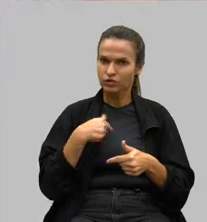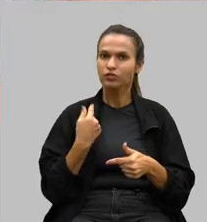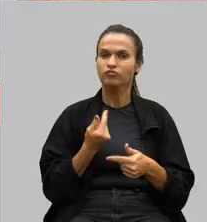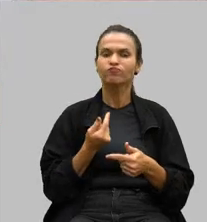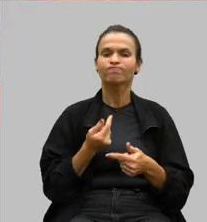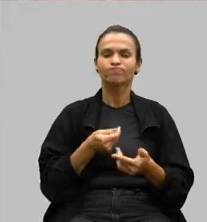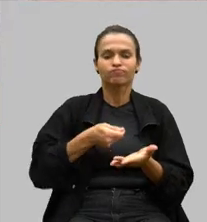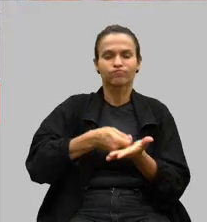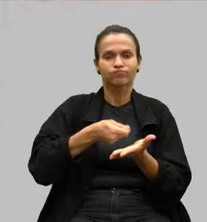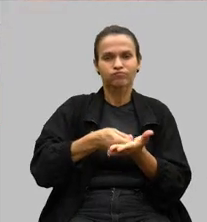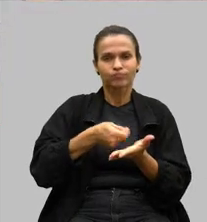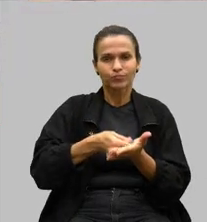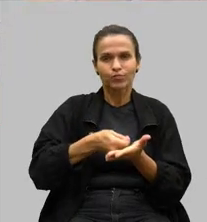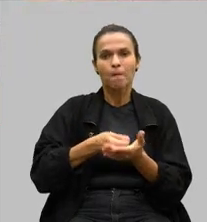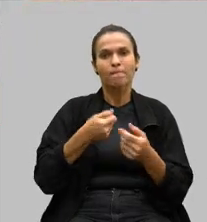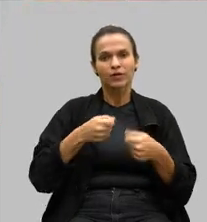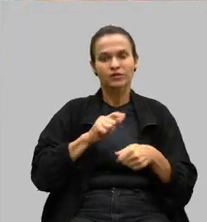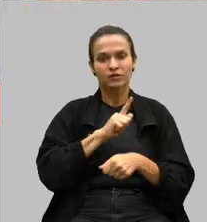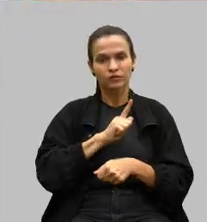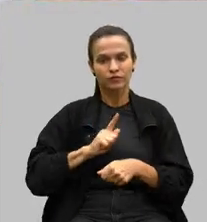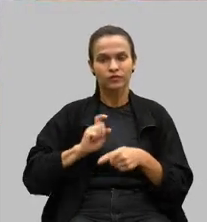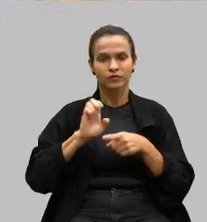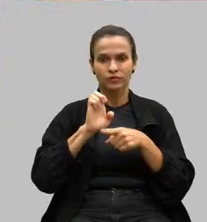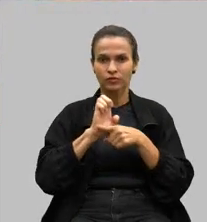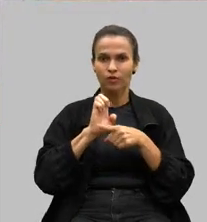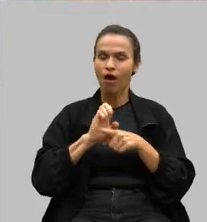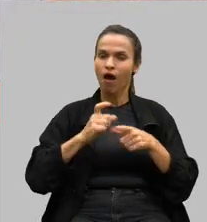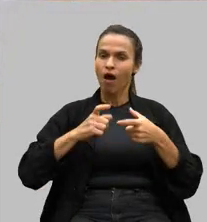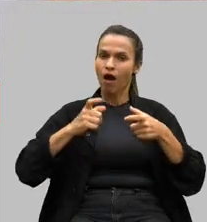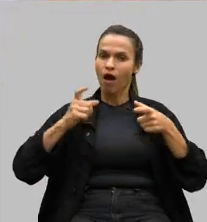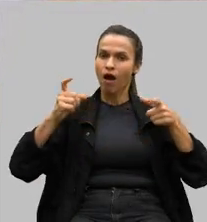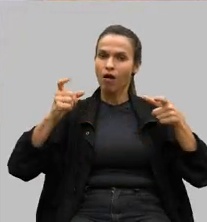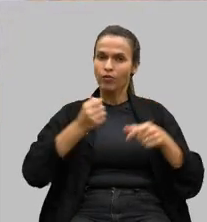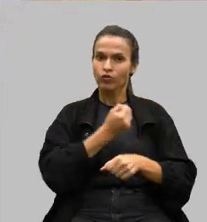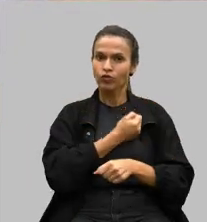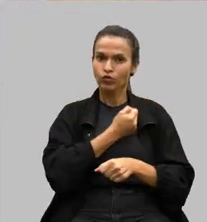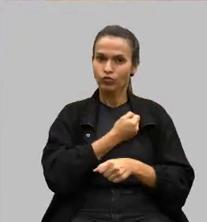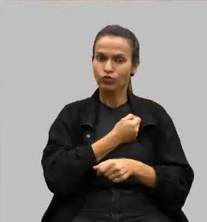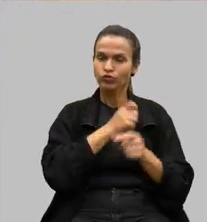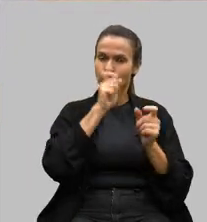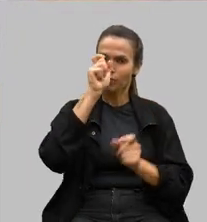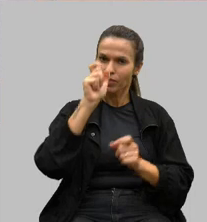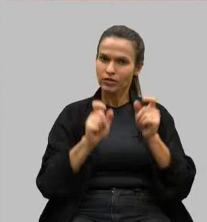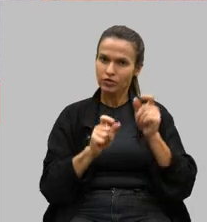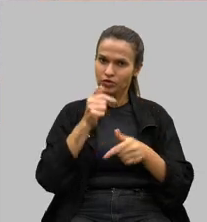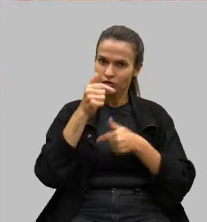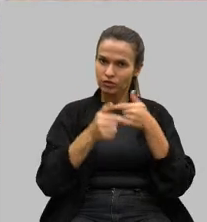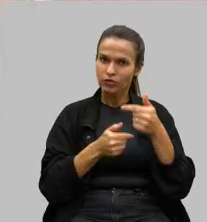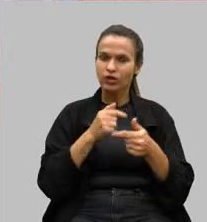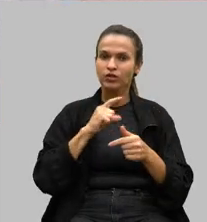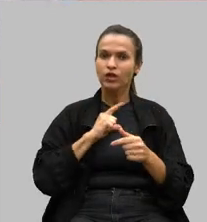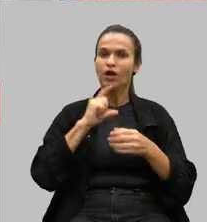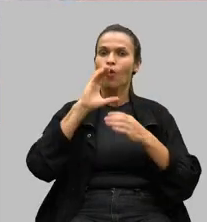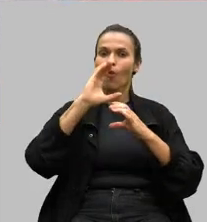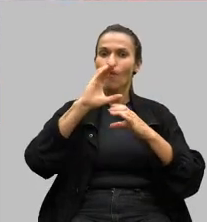mesmo é preciso que o governo do estado amplie o número de trabalhadores que tenha concurso público para